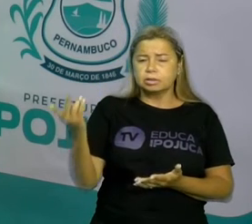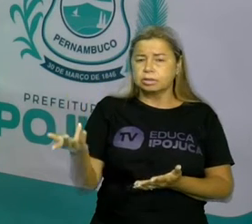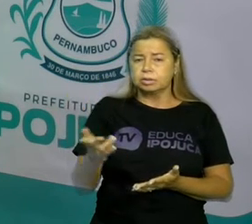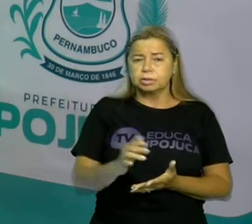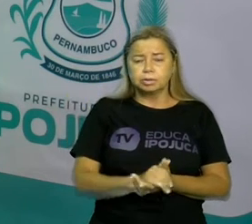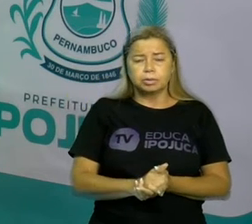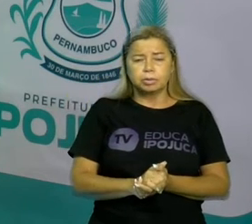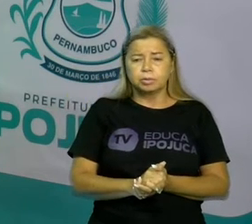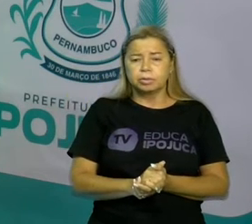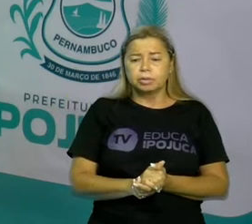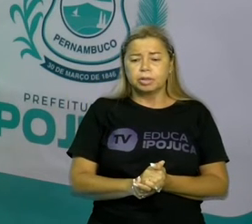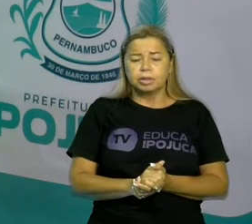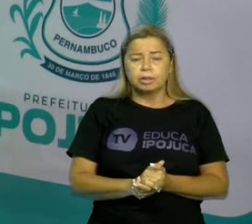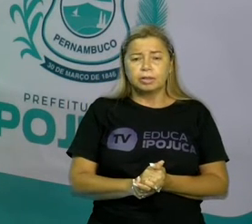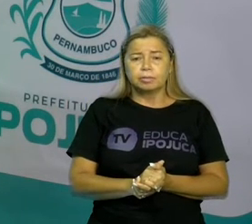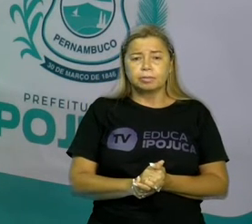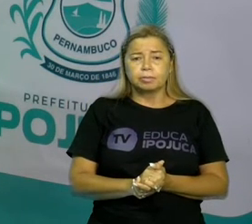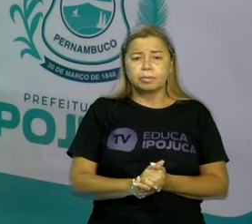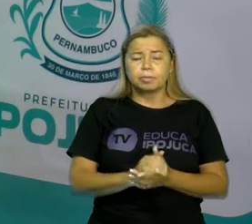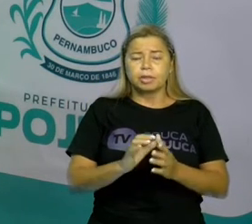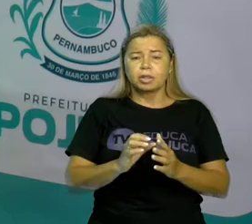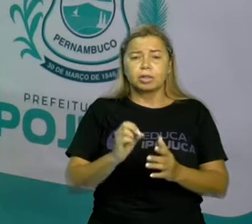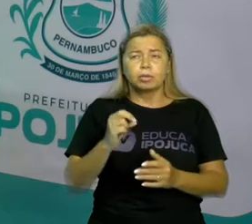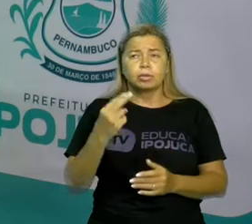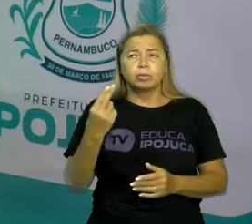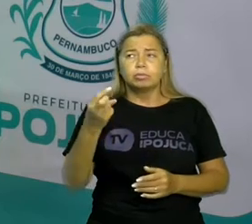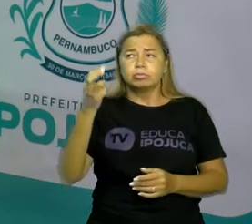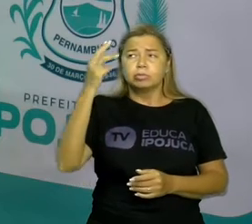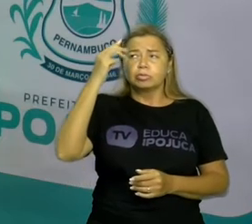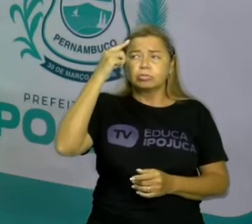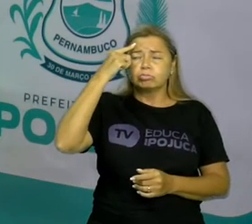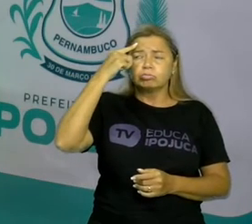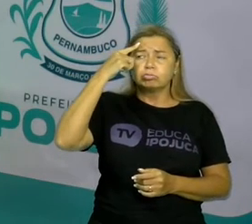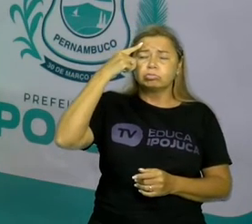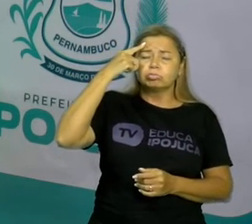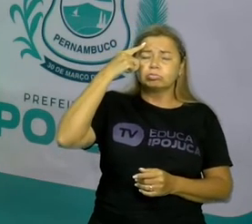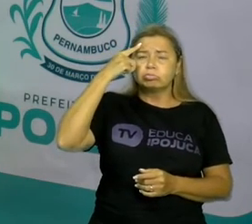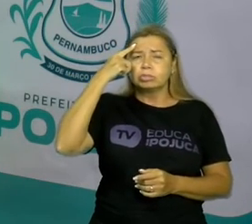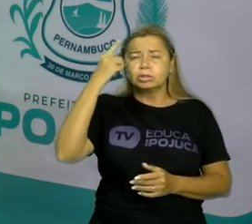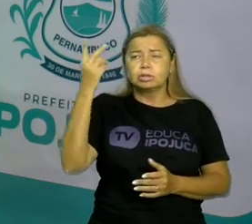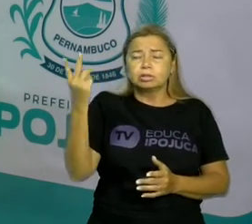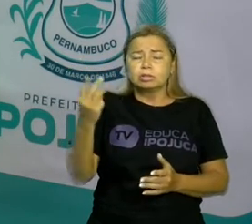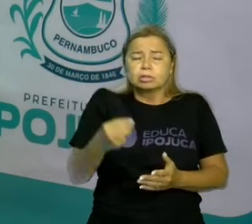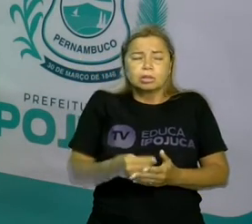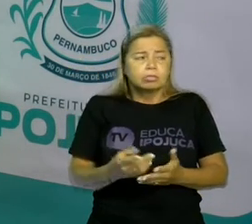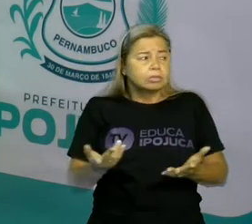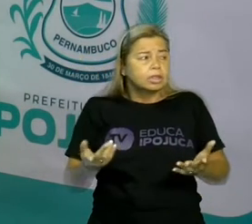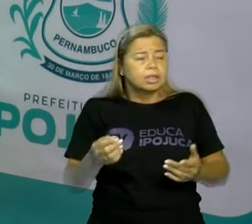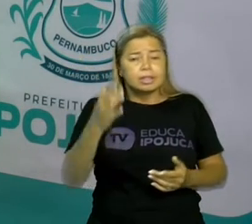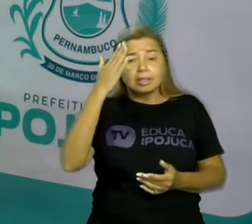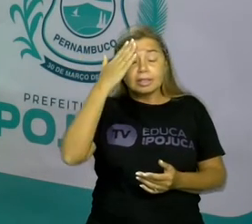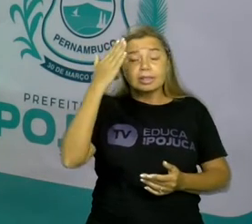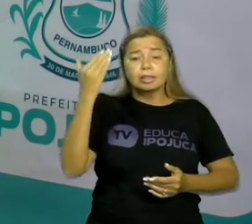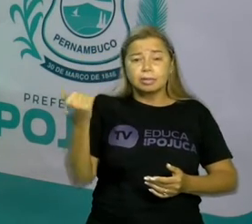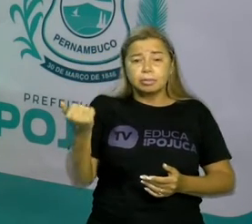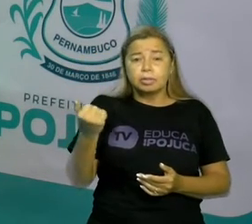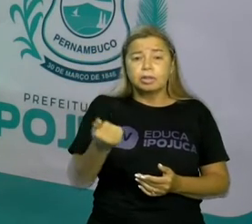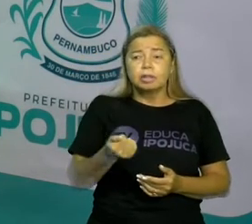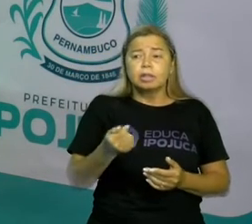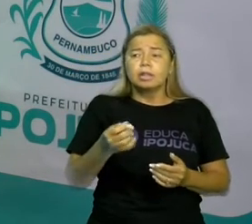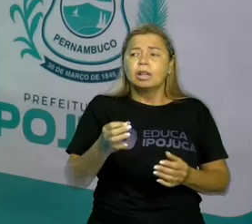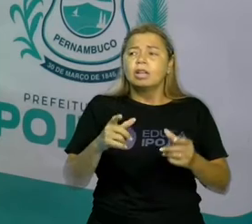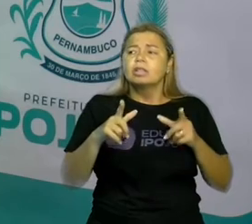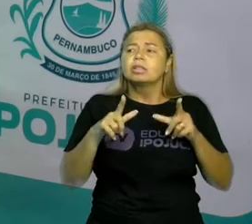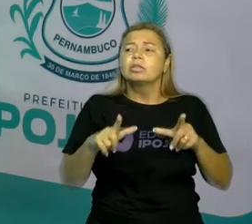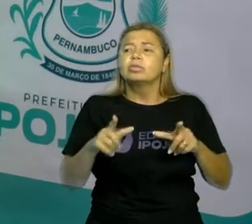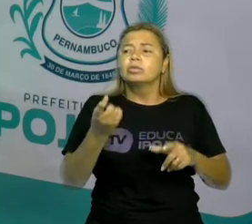que a gente tem na nossa mente em consciência para que possamos nos deslocar ou